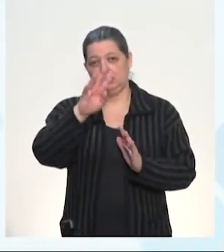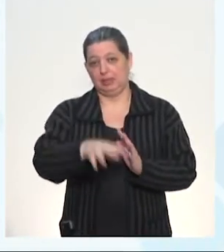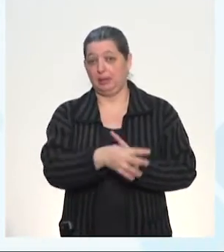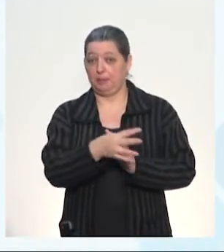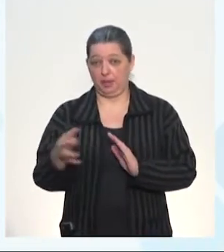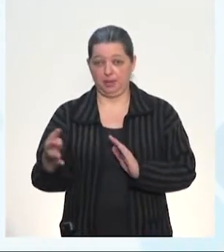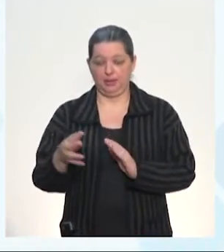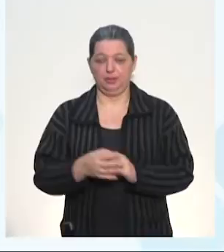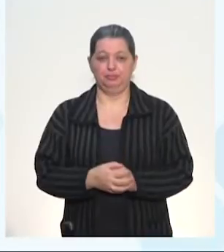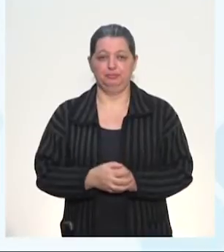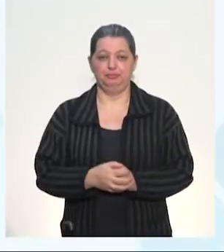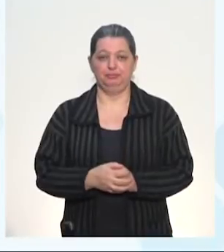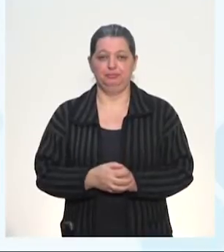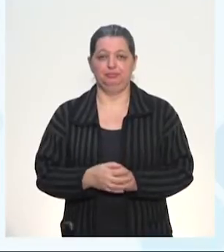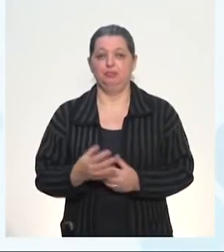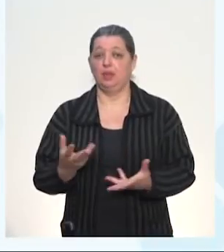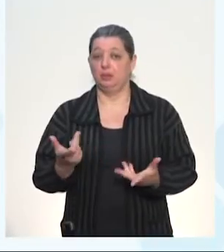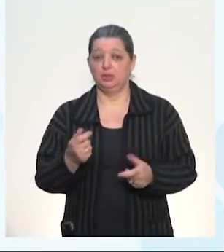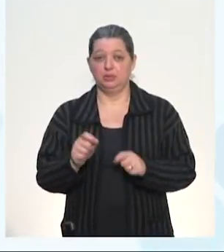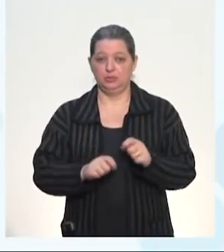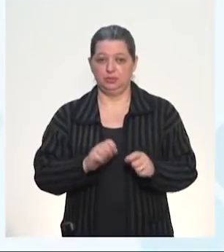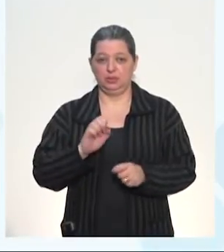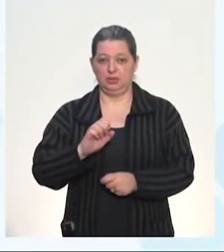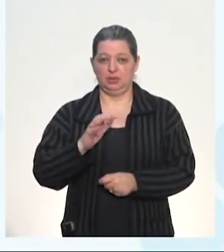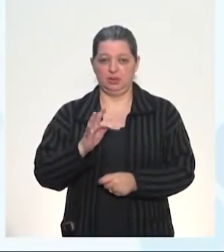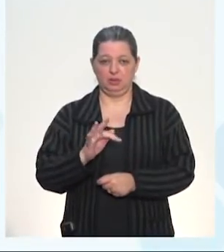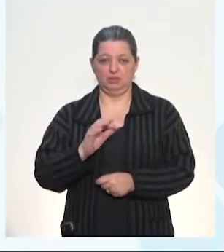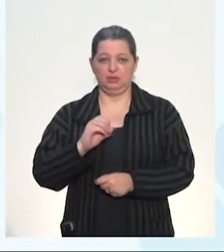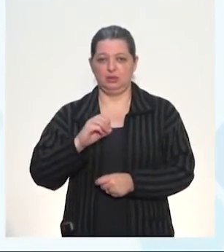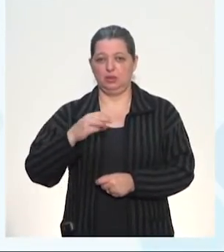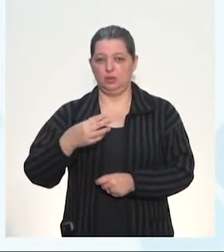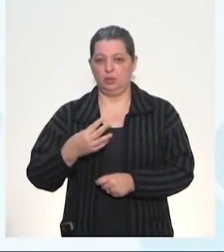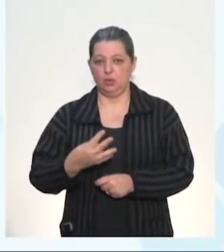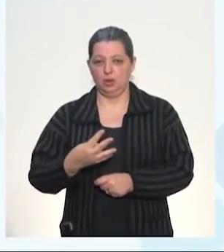tabelas. E a habilidade é EF04,